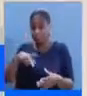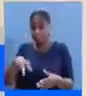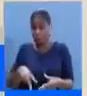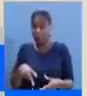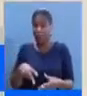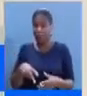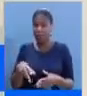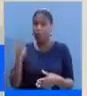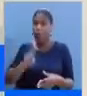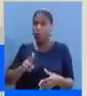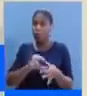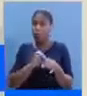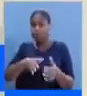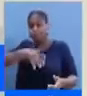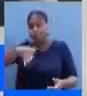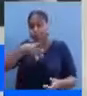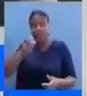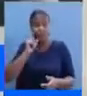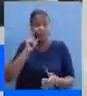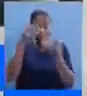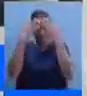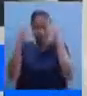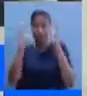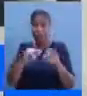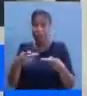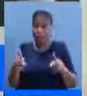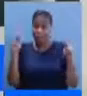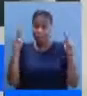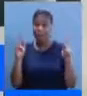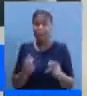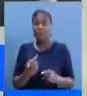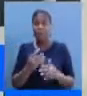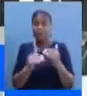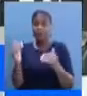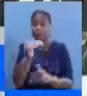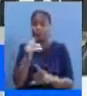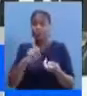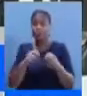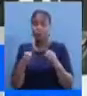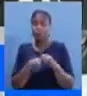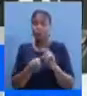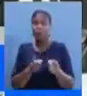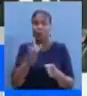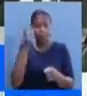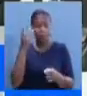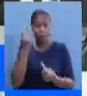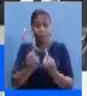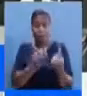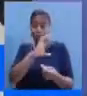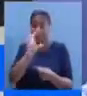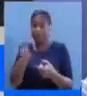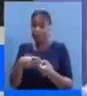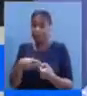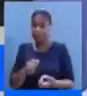portuguesa uniformizar o discurso em defesa da democracia e das liberdades para se ultrapassarem os problemas em que vivem alguns países